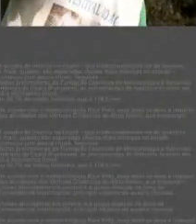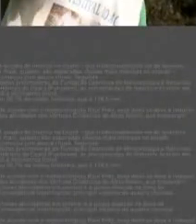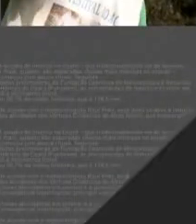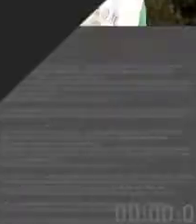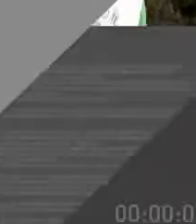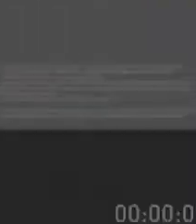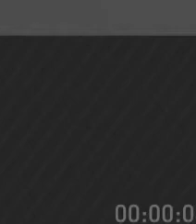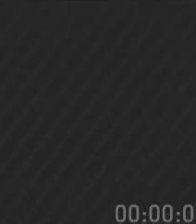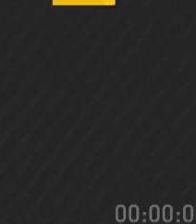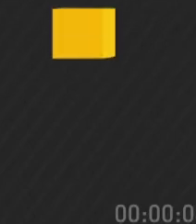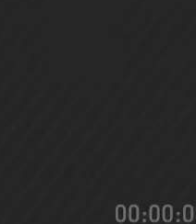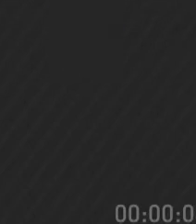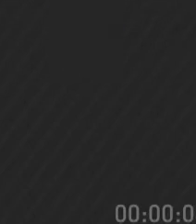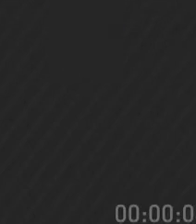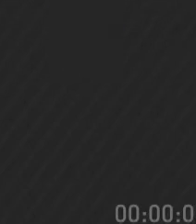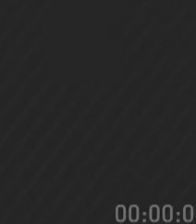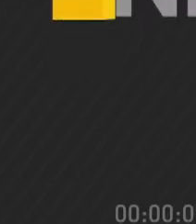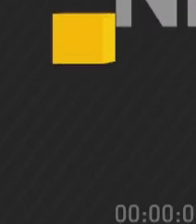ae